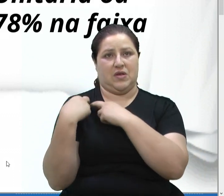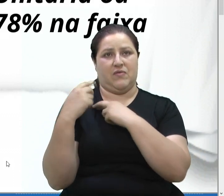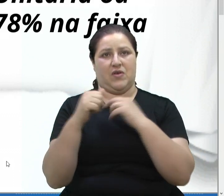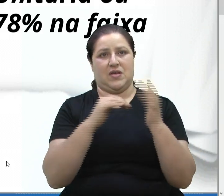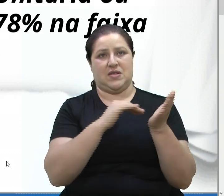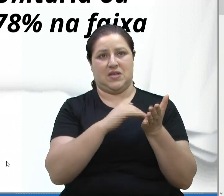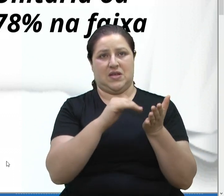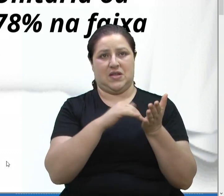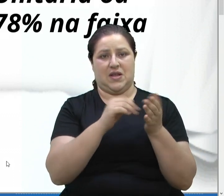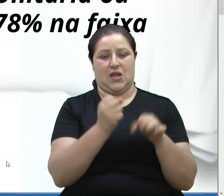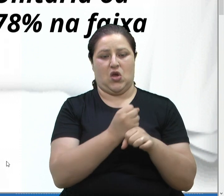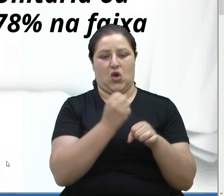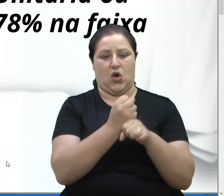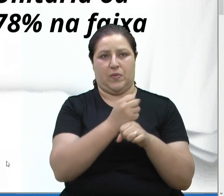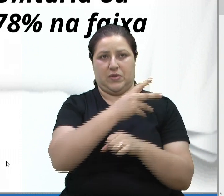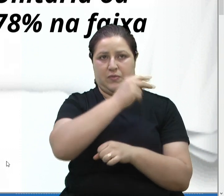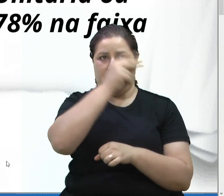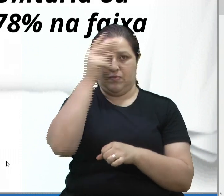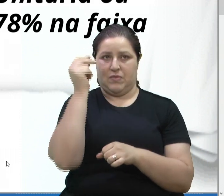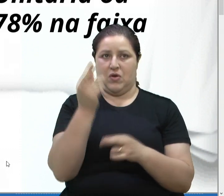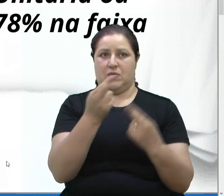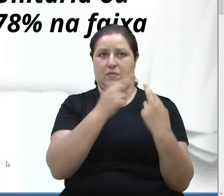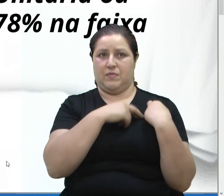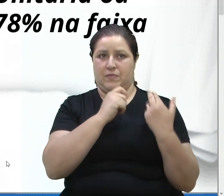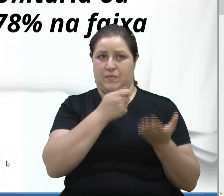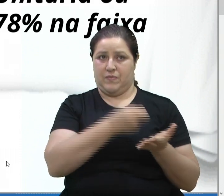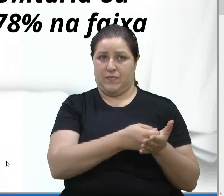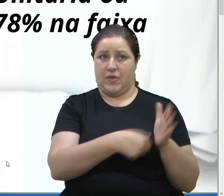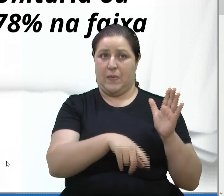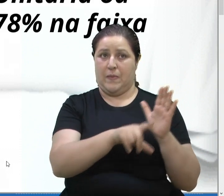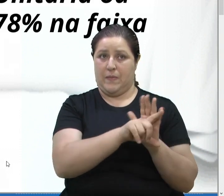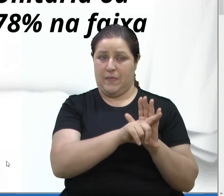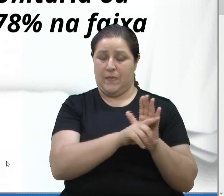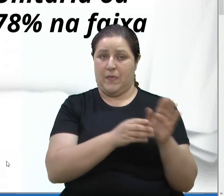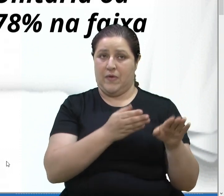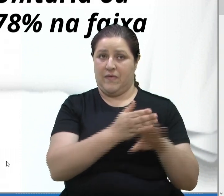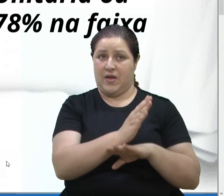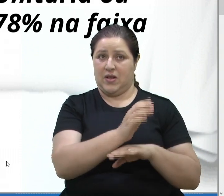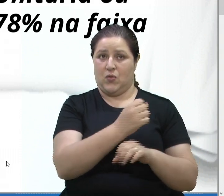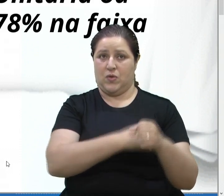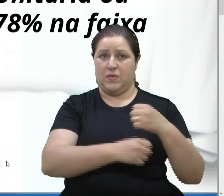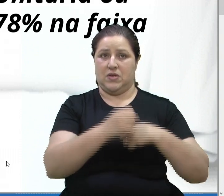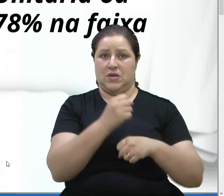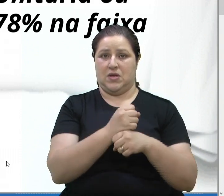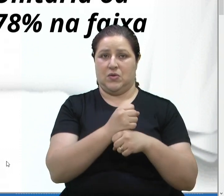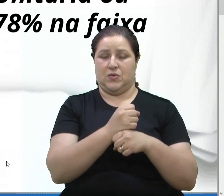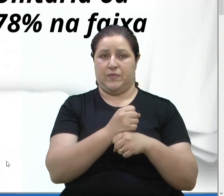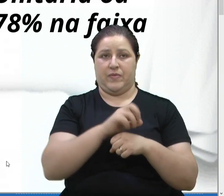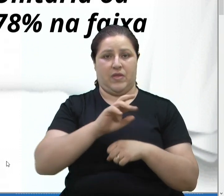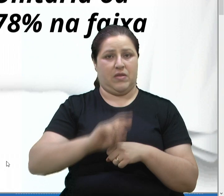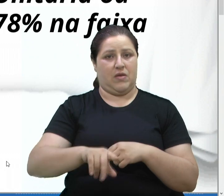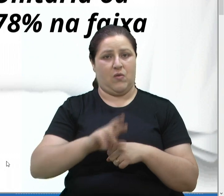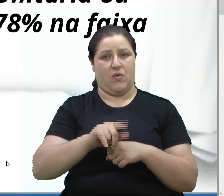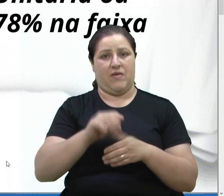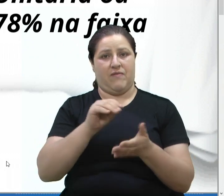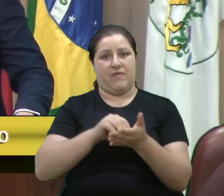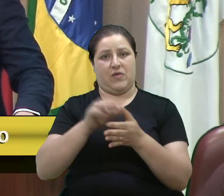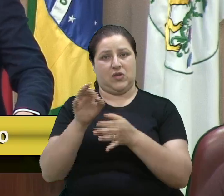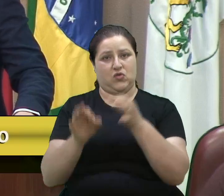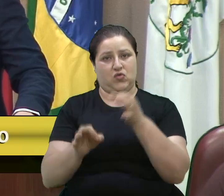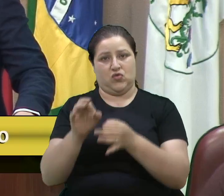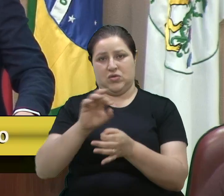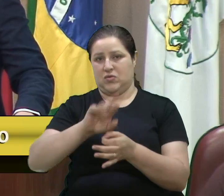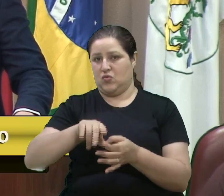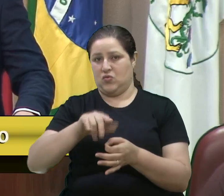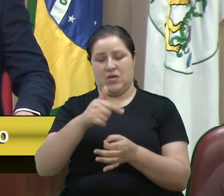do município. Isso aqui está na lei aprovada o ano passado. Então, não é injusto e não está errado, porque